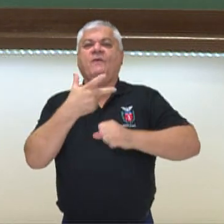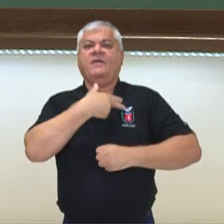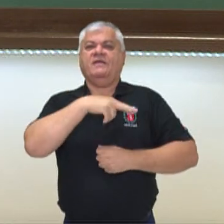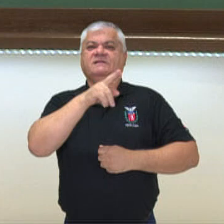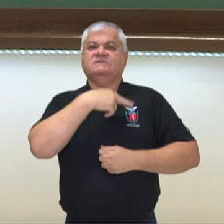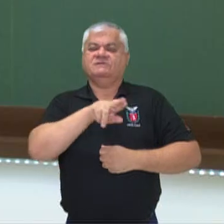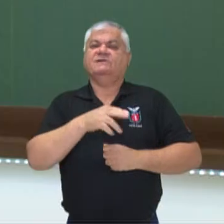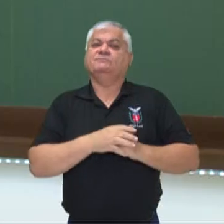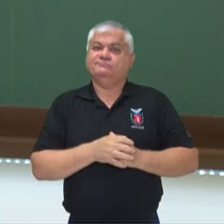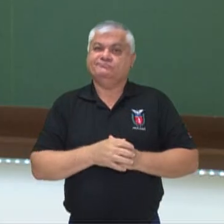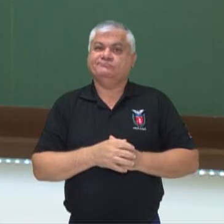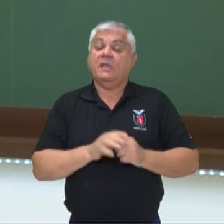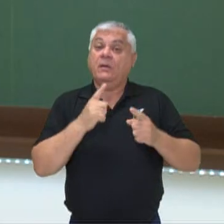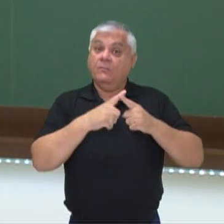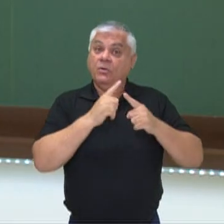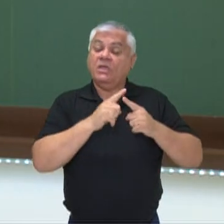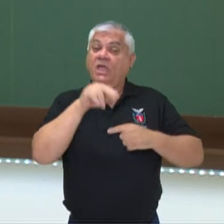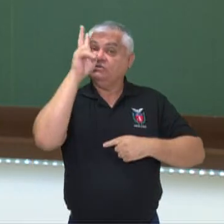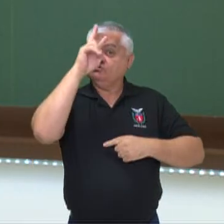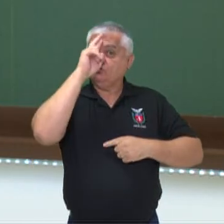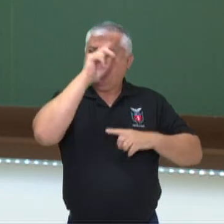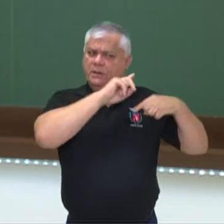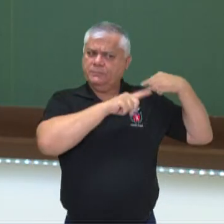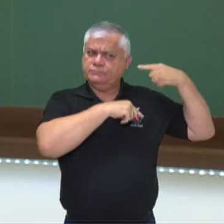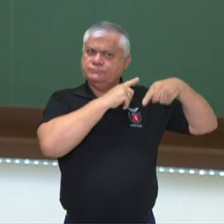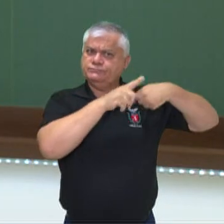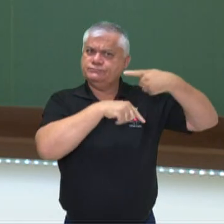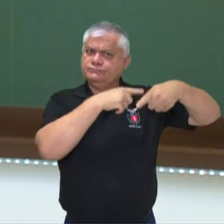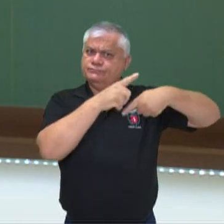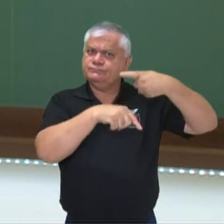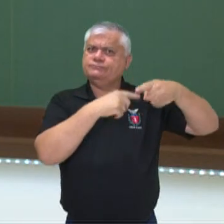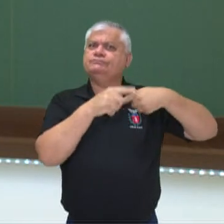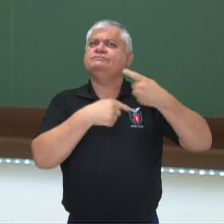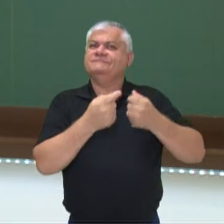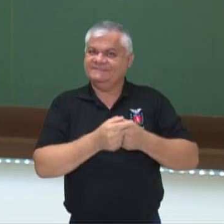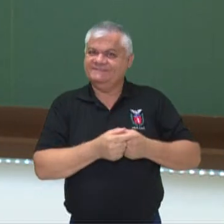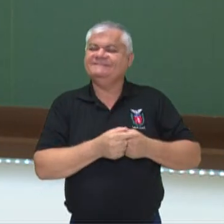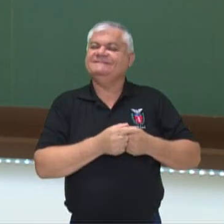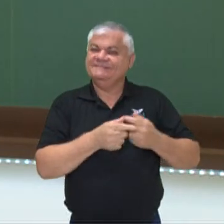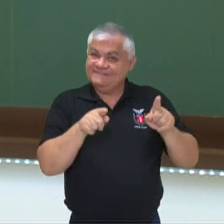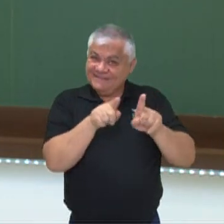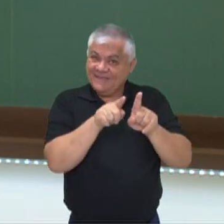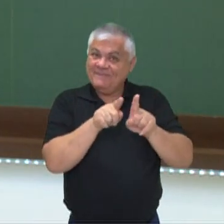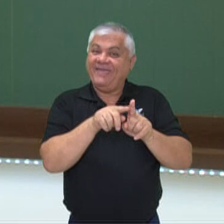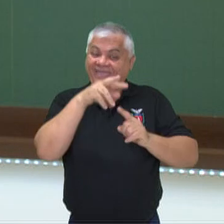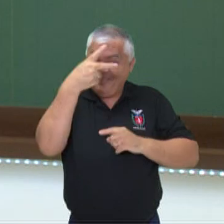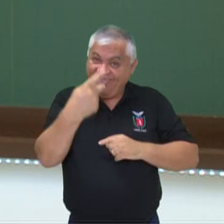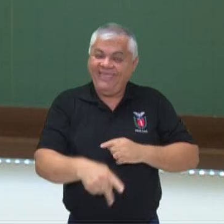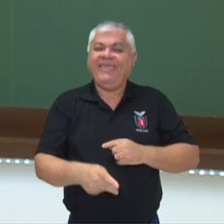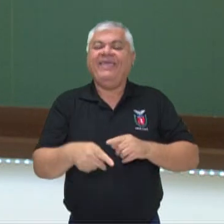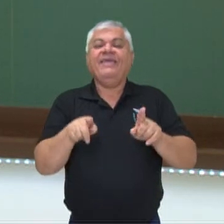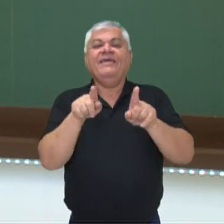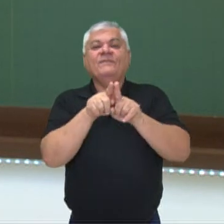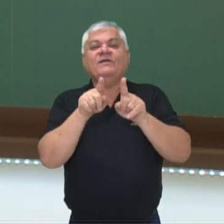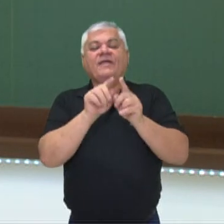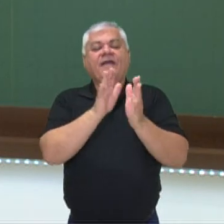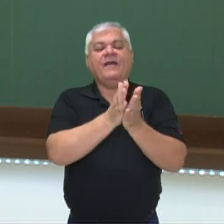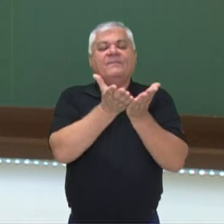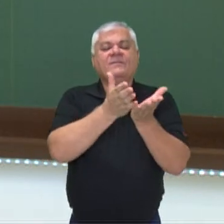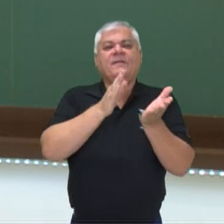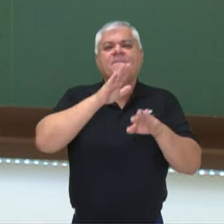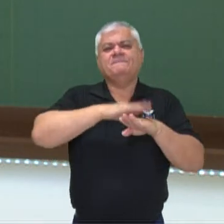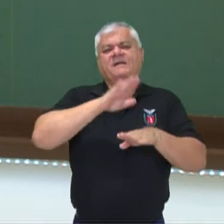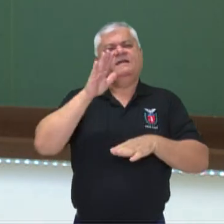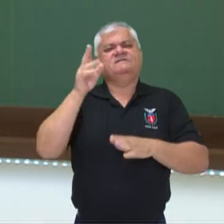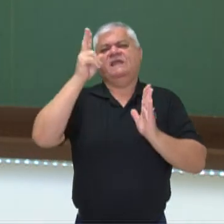como também da história dos textos sagrados escritos, claro, da nossa tradição ocidental, da qual a Bíblia é um dos livros